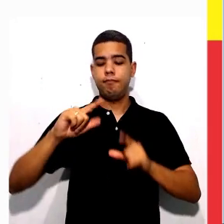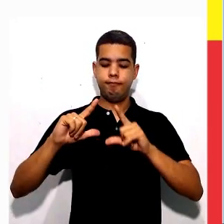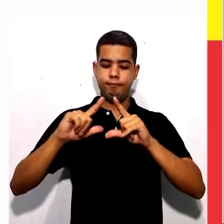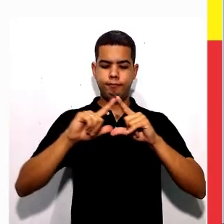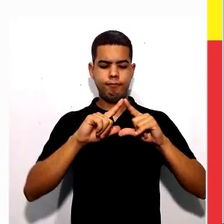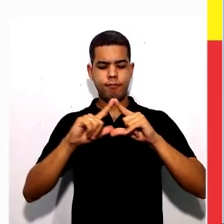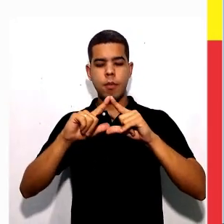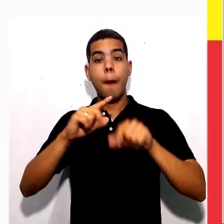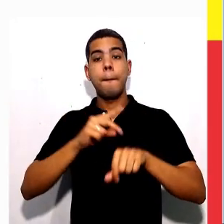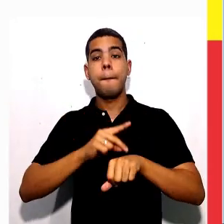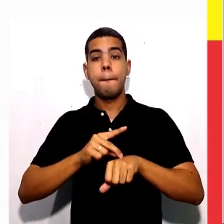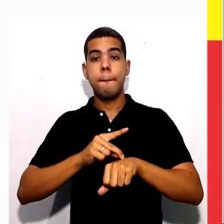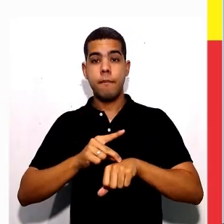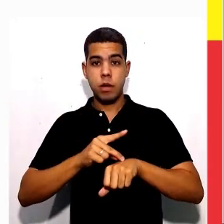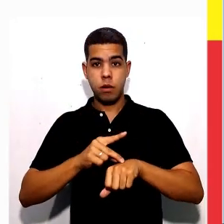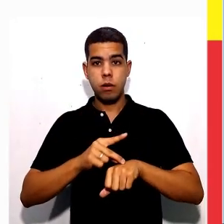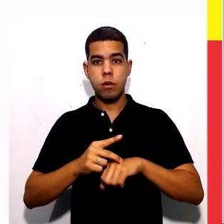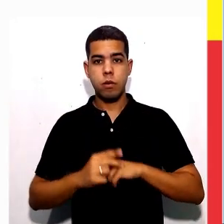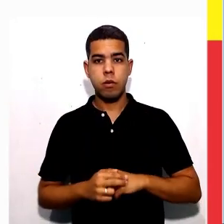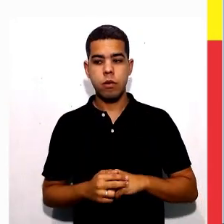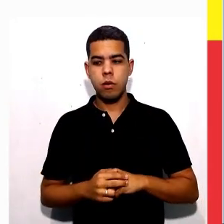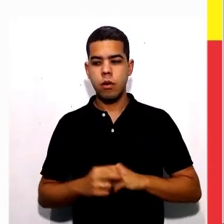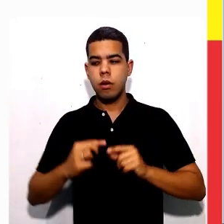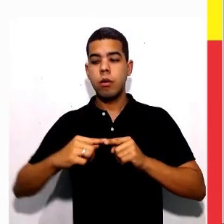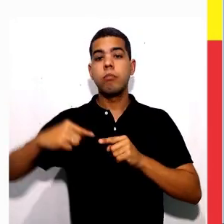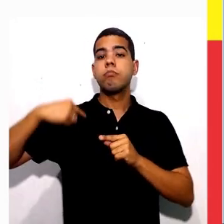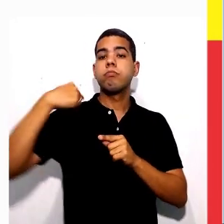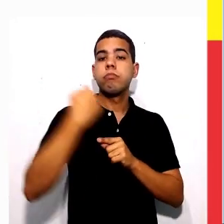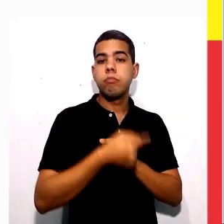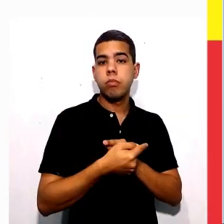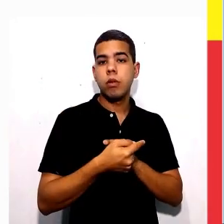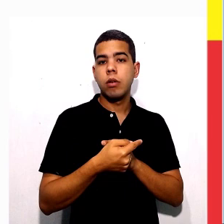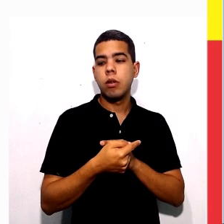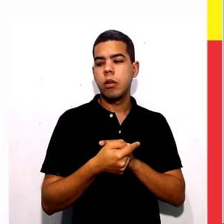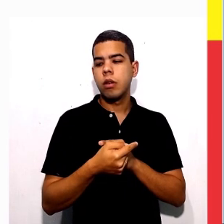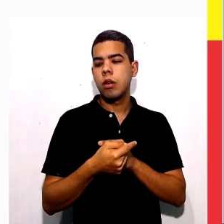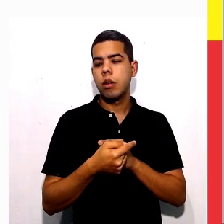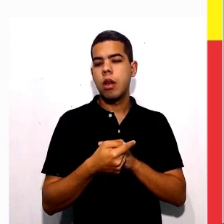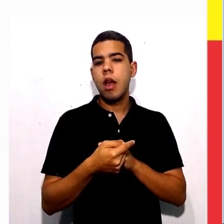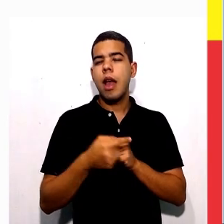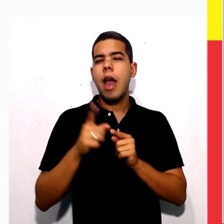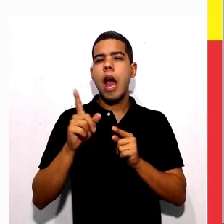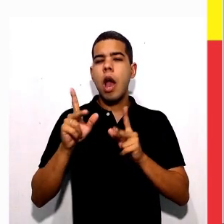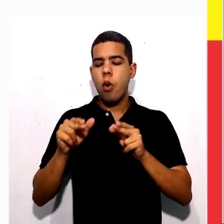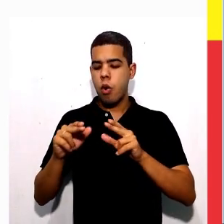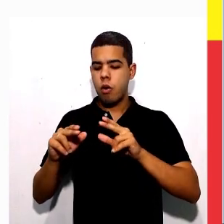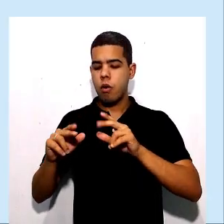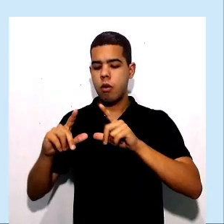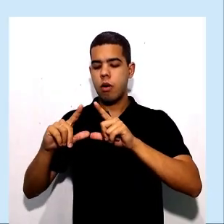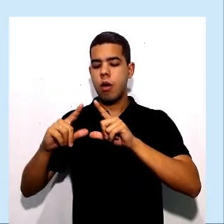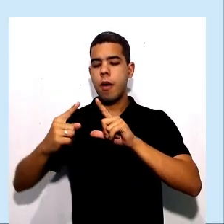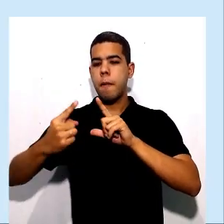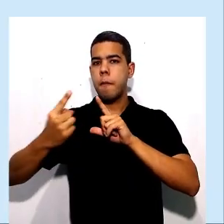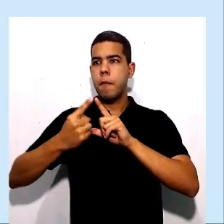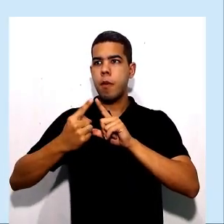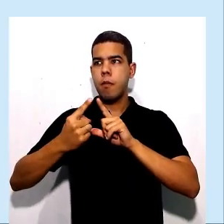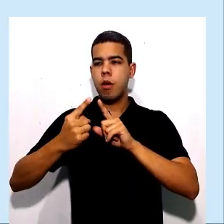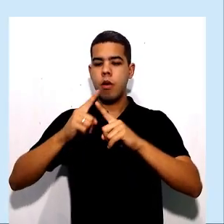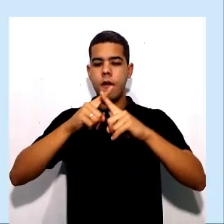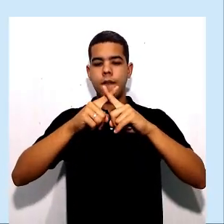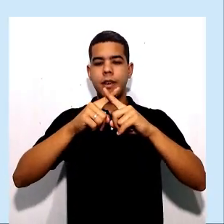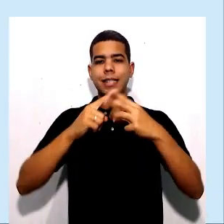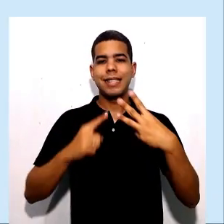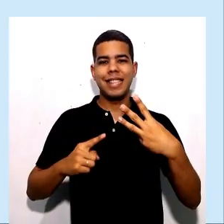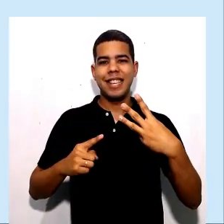tem 27. Então, observe que o termo seguinte é o anterior vezes 3. Mas vocês vão